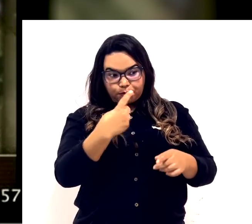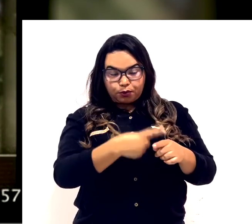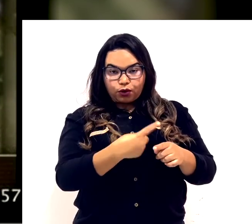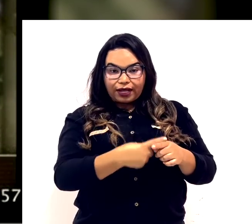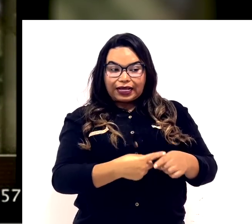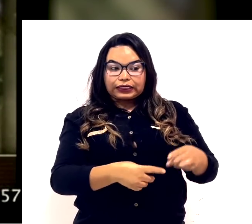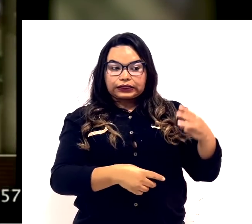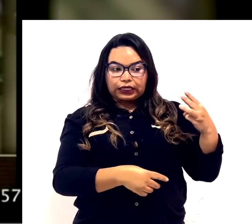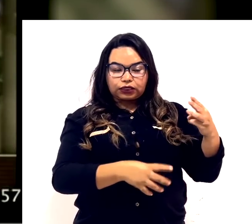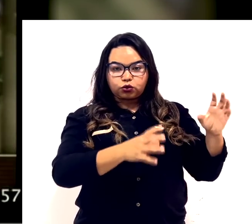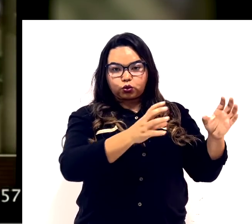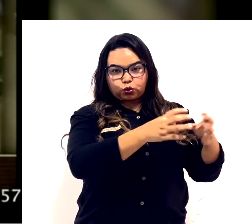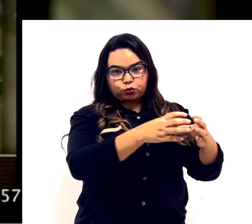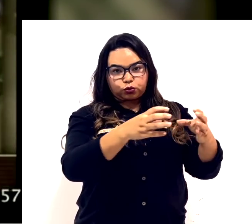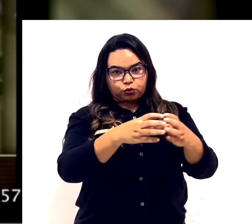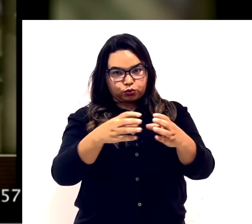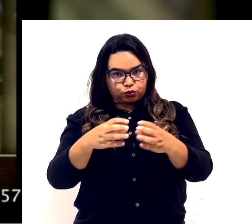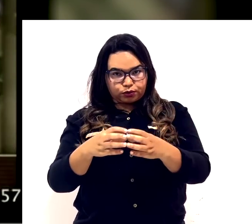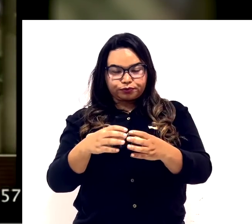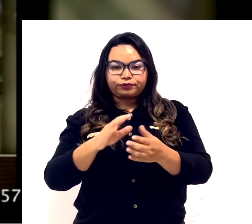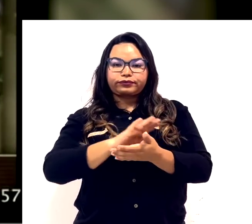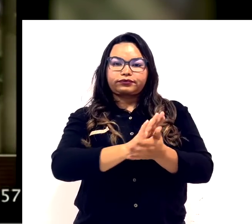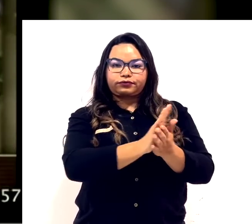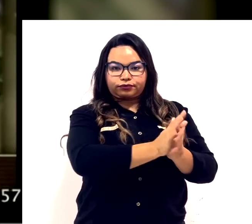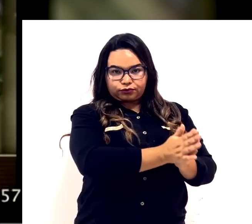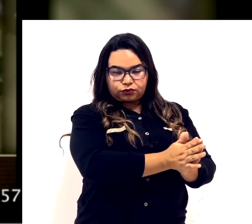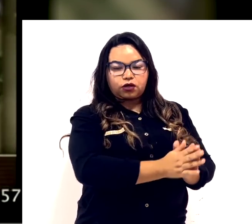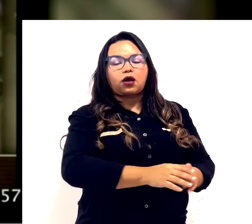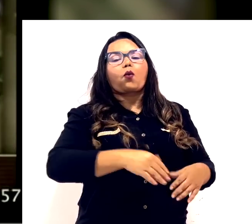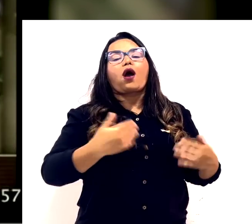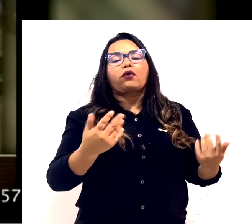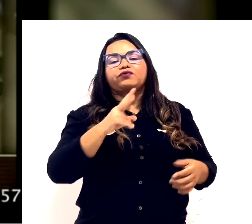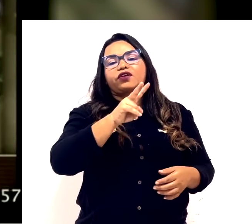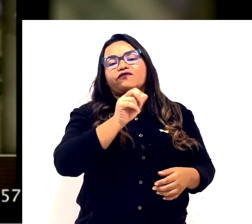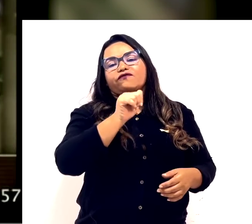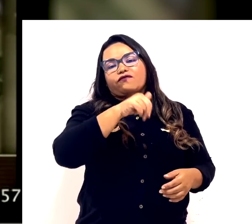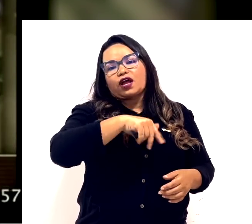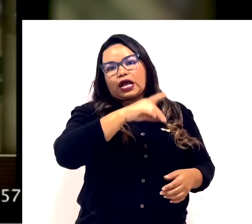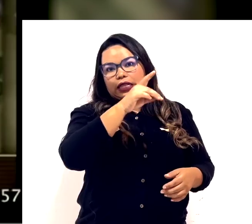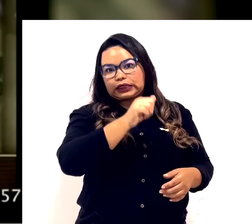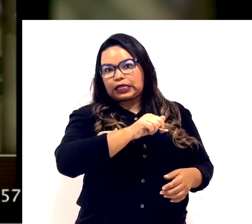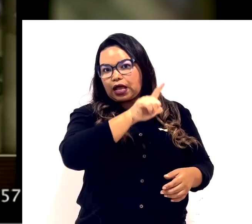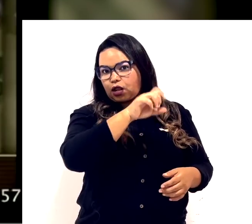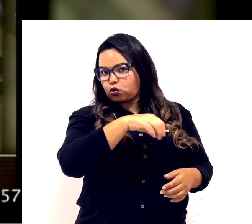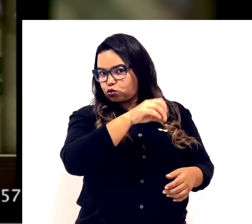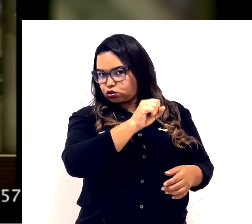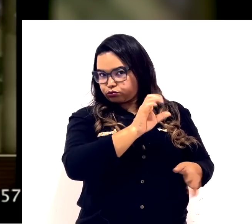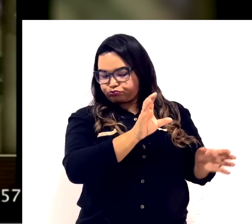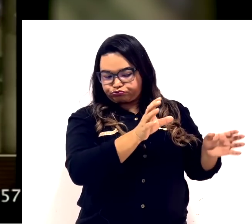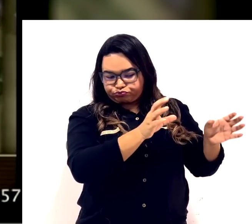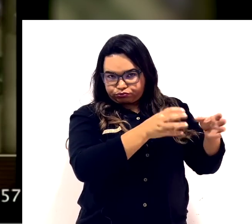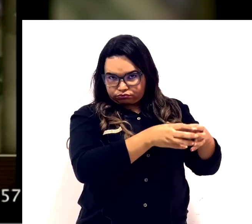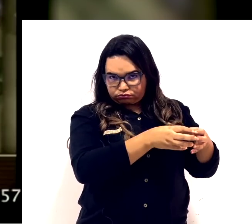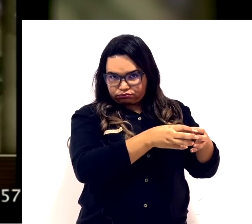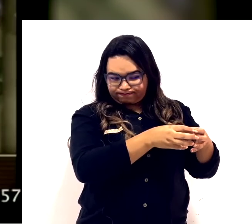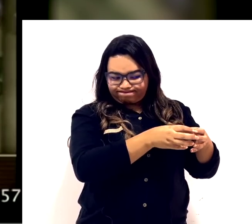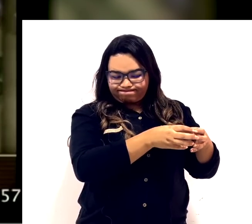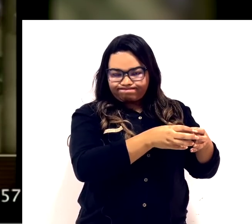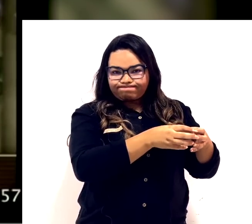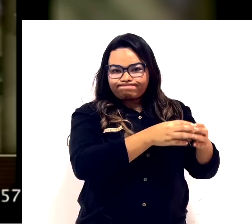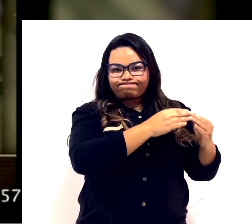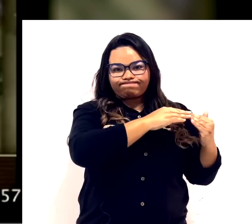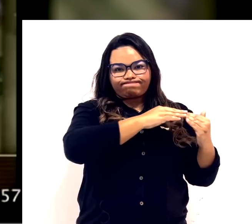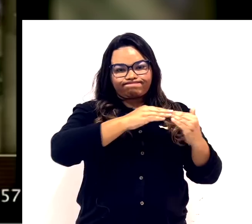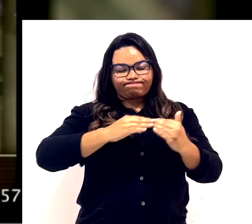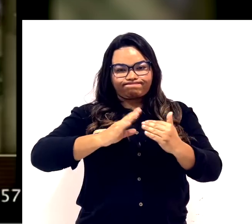vândalos, 534 depois de Cristo. Eles afligiram o Império Romano e os sujeitaram uma grande parte